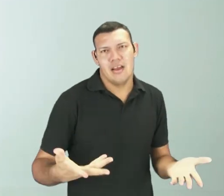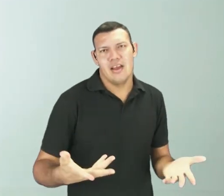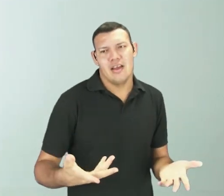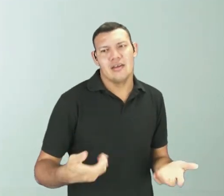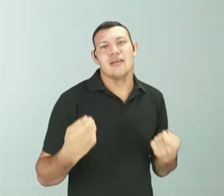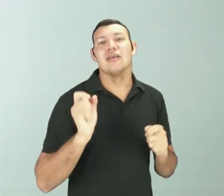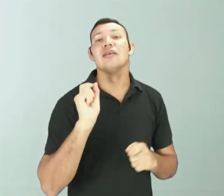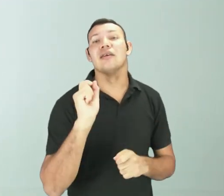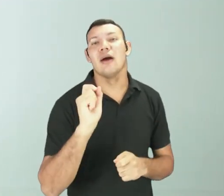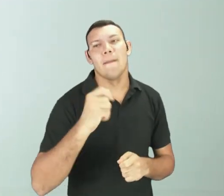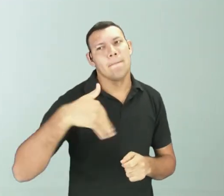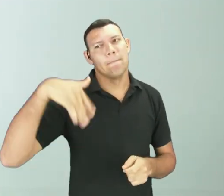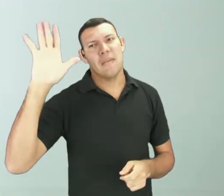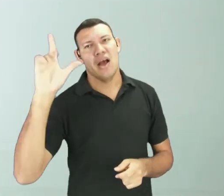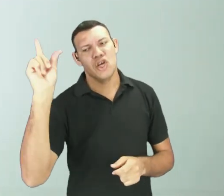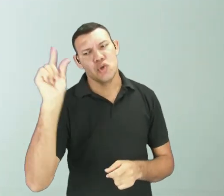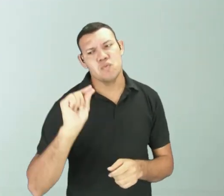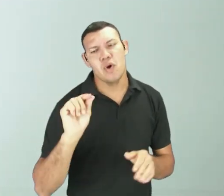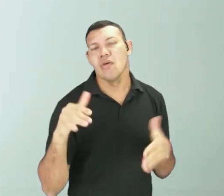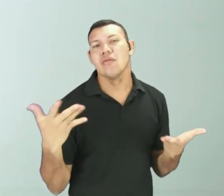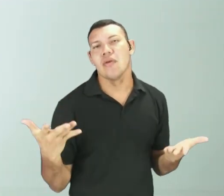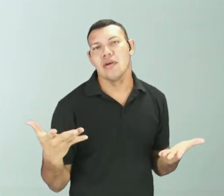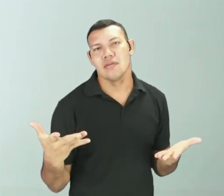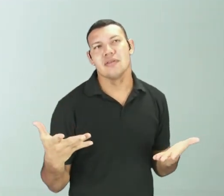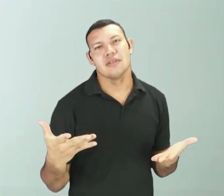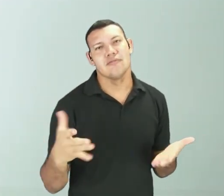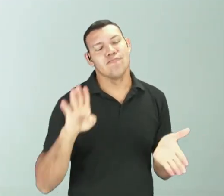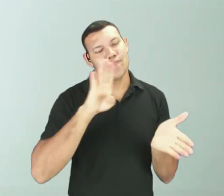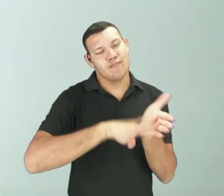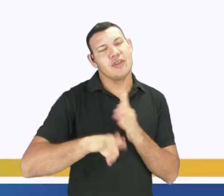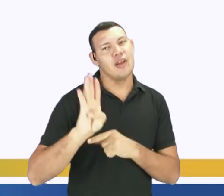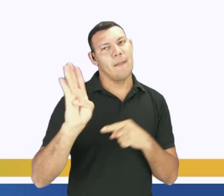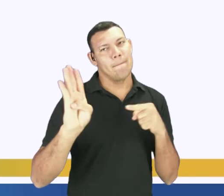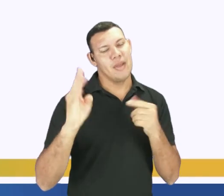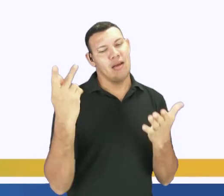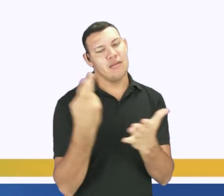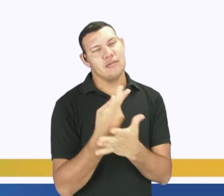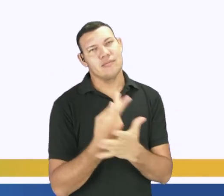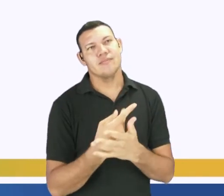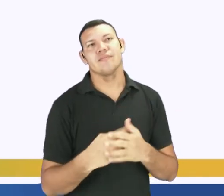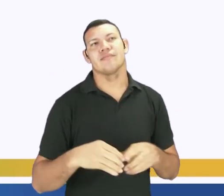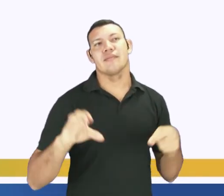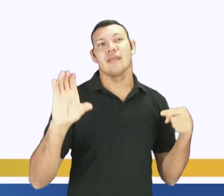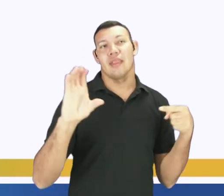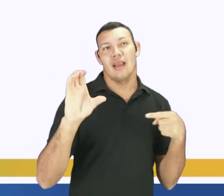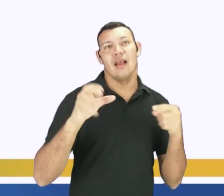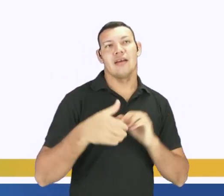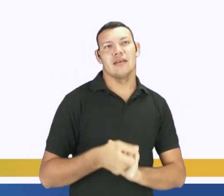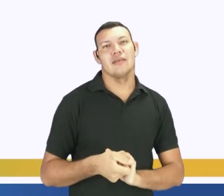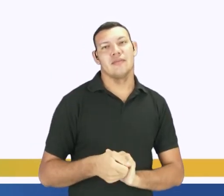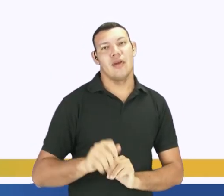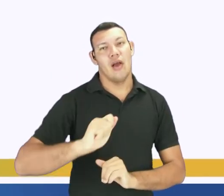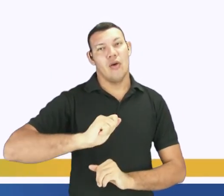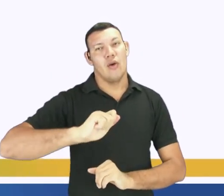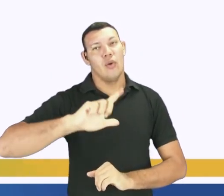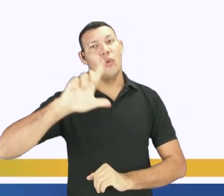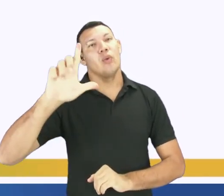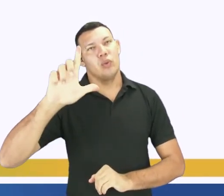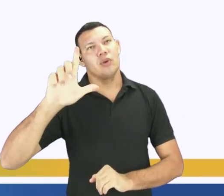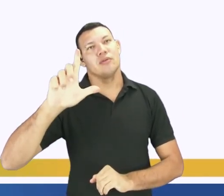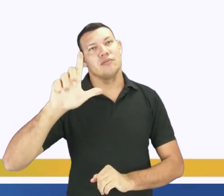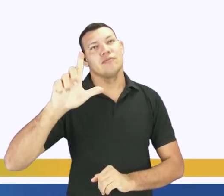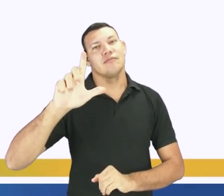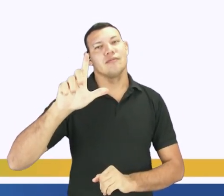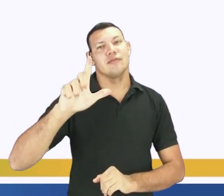mais pessoas? De mais pessoas, né? Então, descarta a letra B também. O aumento da demanda de mão de obra. Como a gente viu,